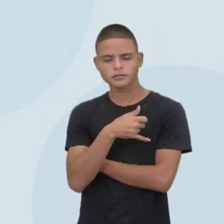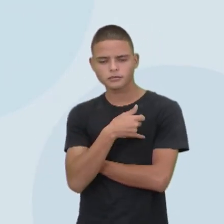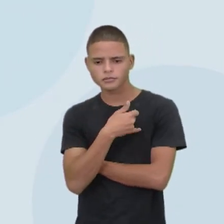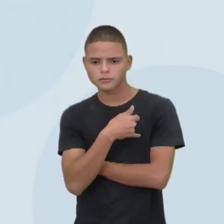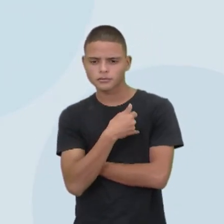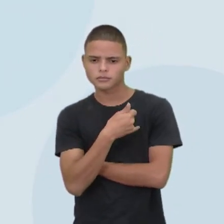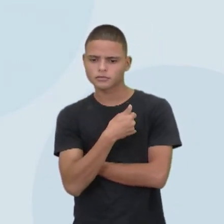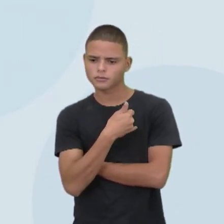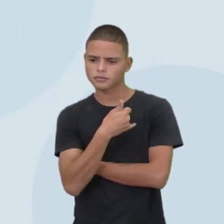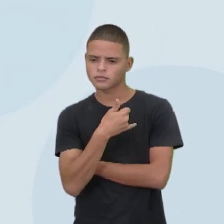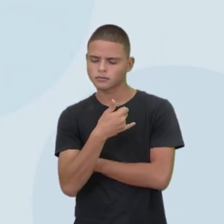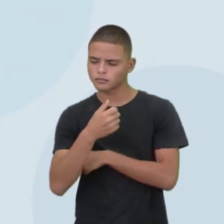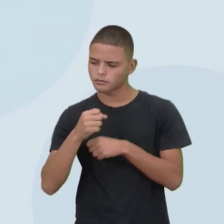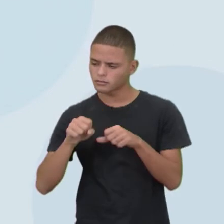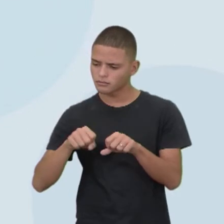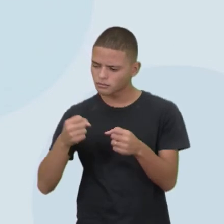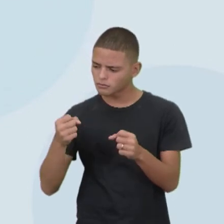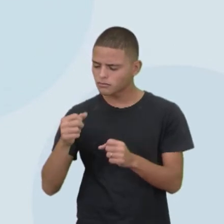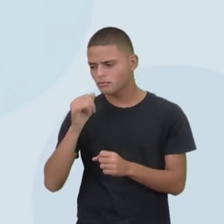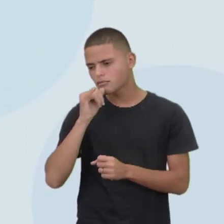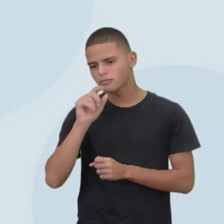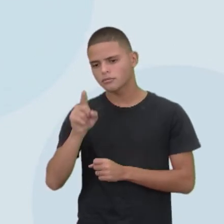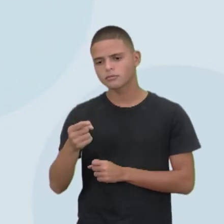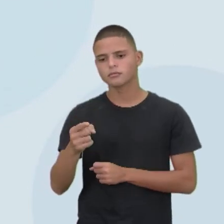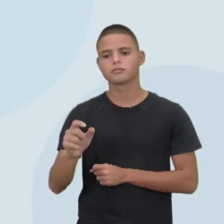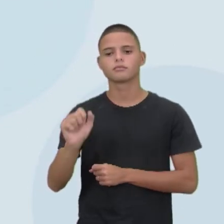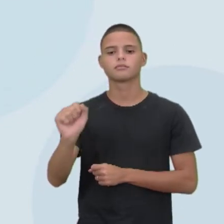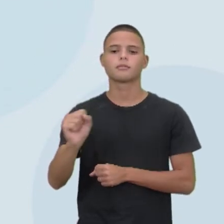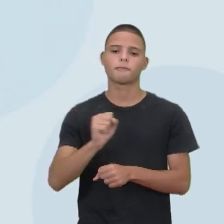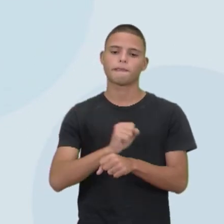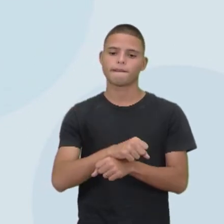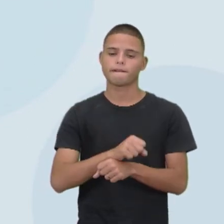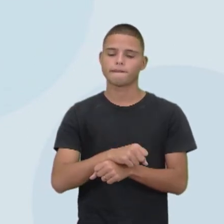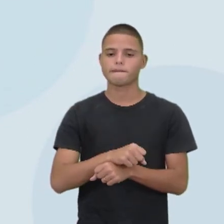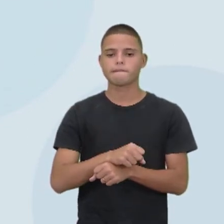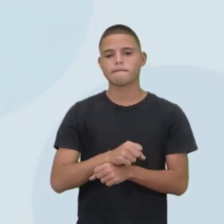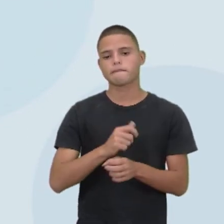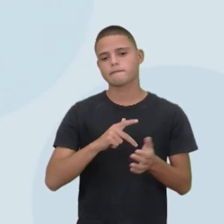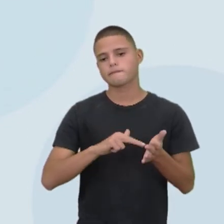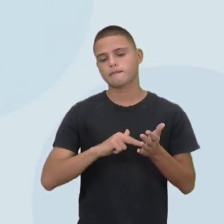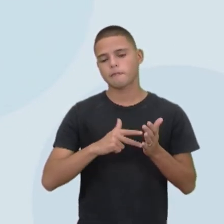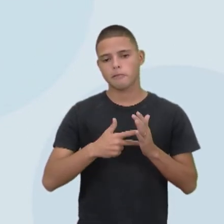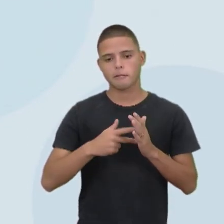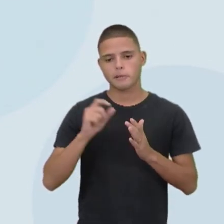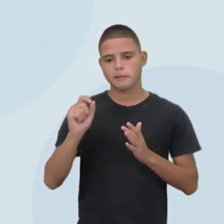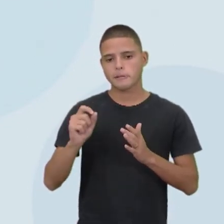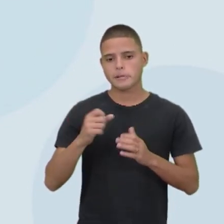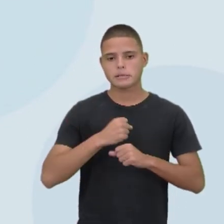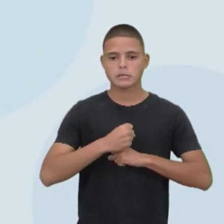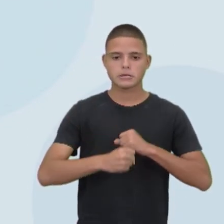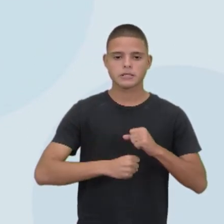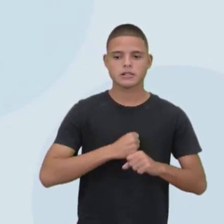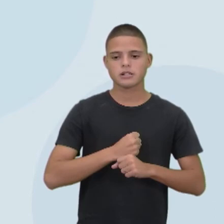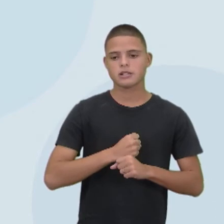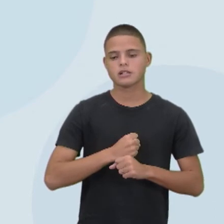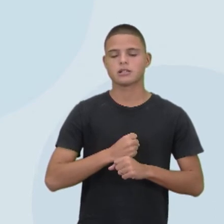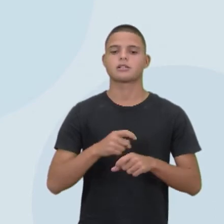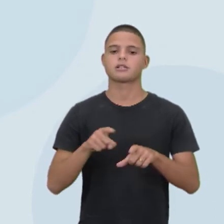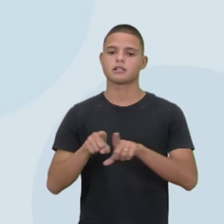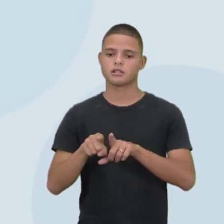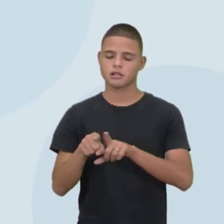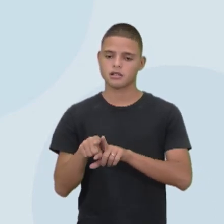dela quebrada, né? Quebrada aí entre aspas? Pode, porque se quebrado aí a gente está falando do quê? Anos e